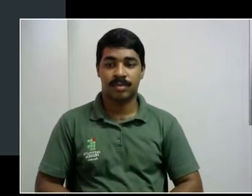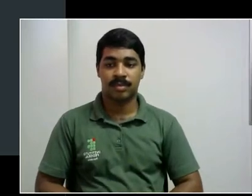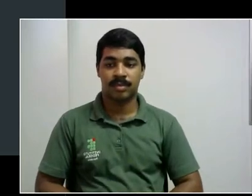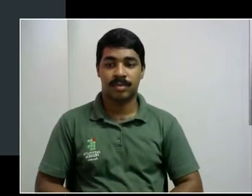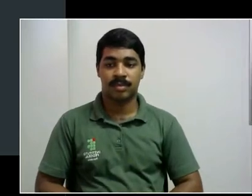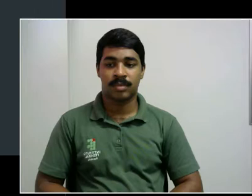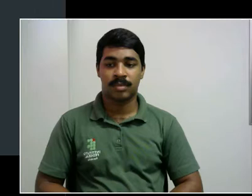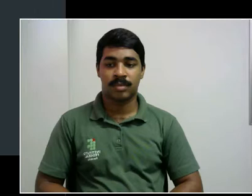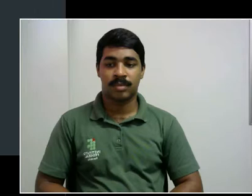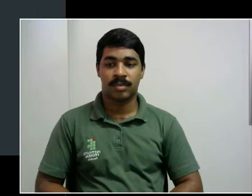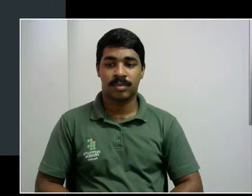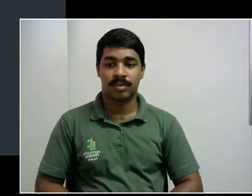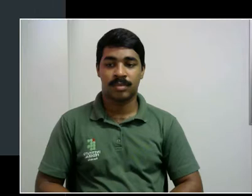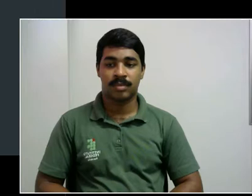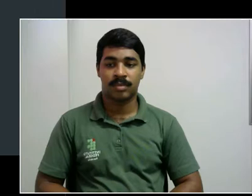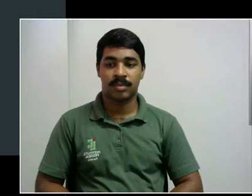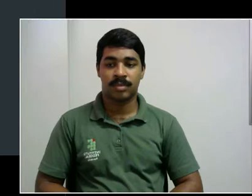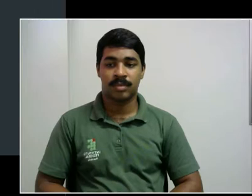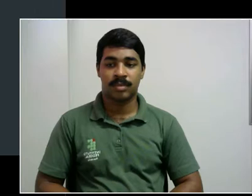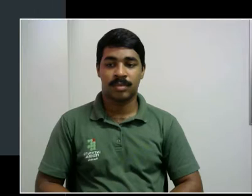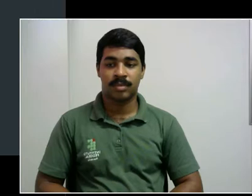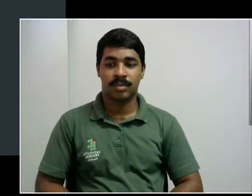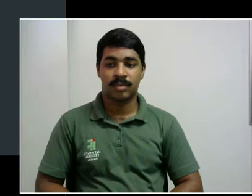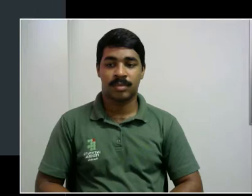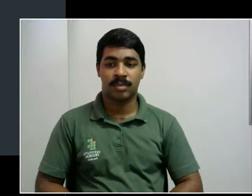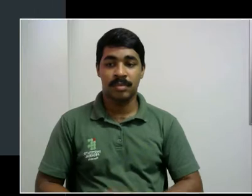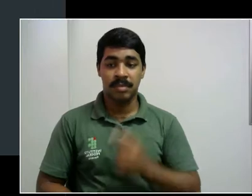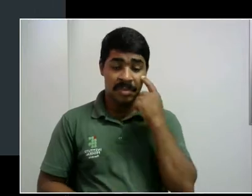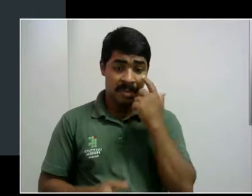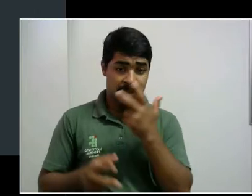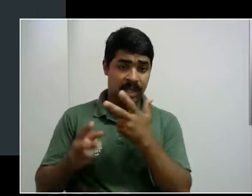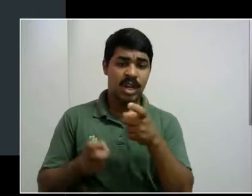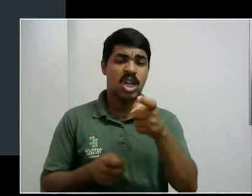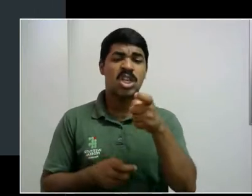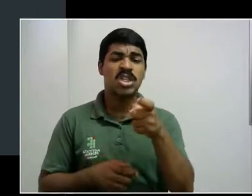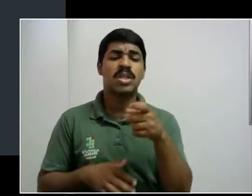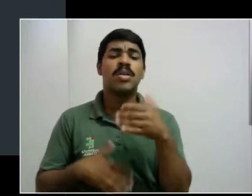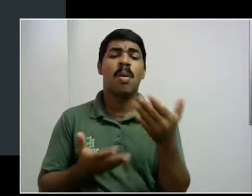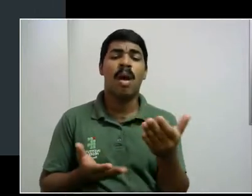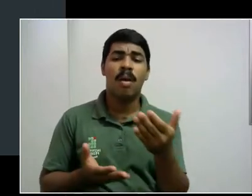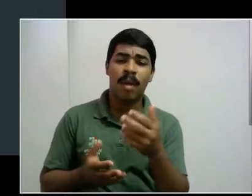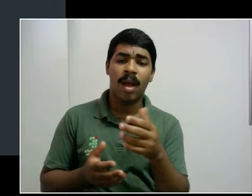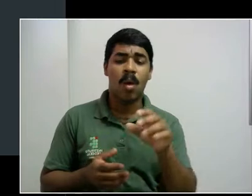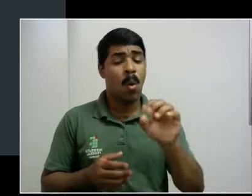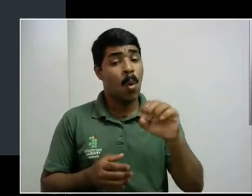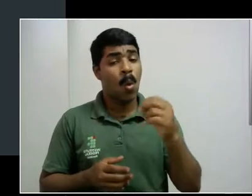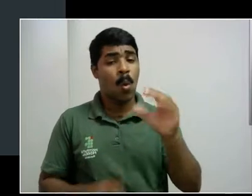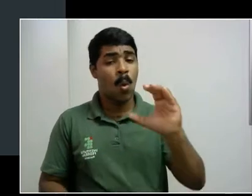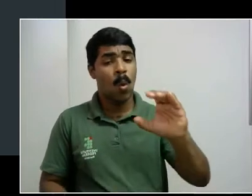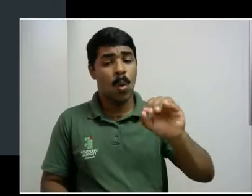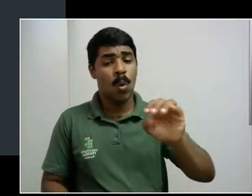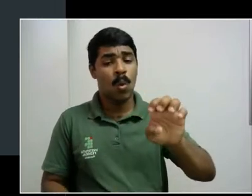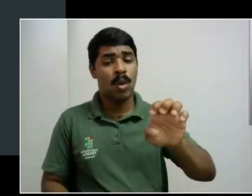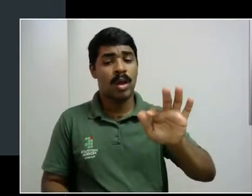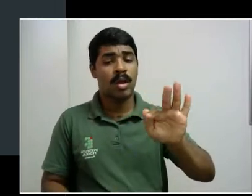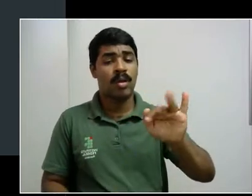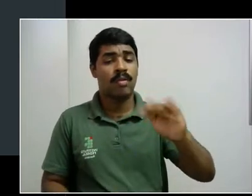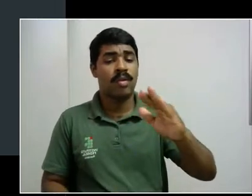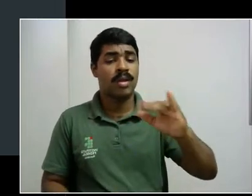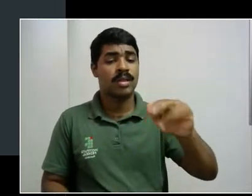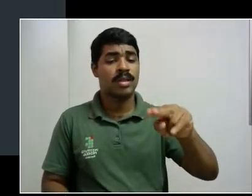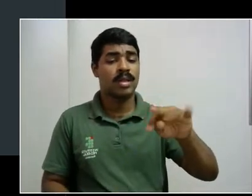Esse valor aqui. Tá, uma vez identificada essa função, esse coeficiente angular, você tem condições de saber o que a função